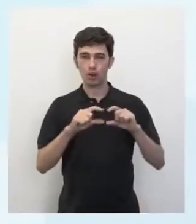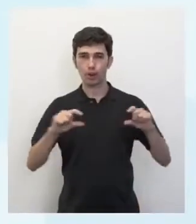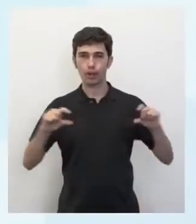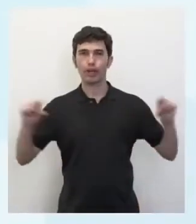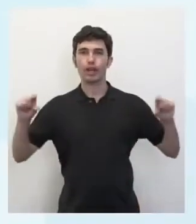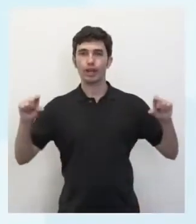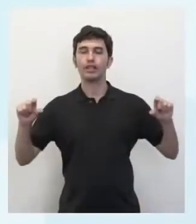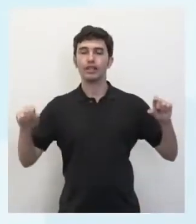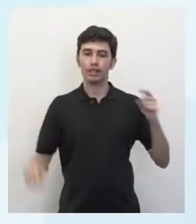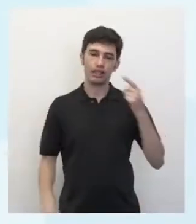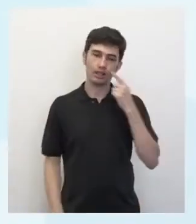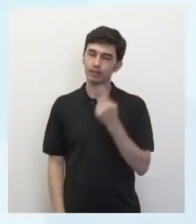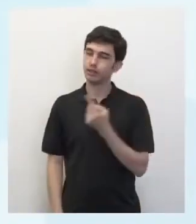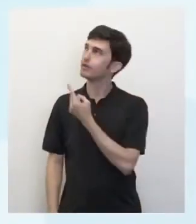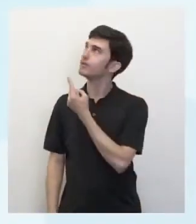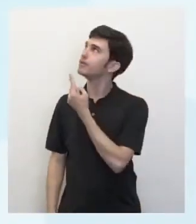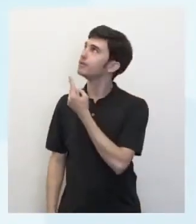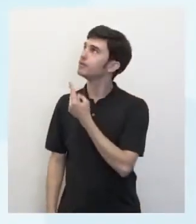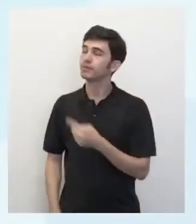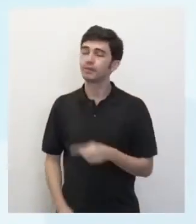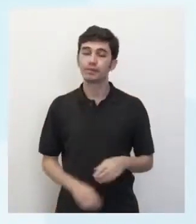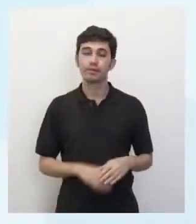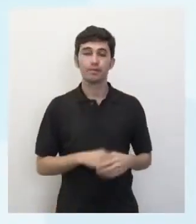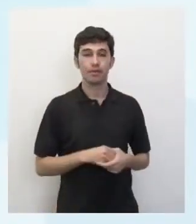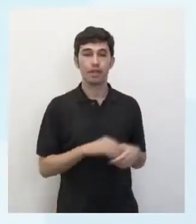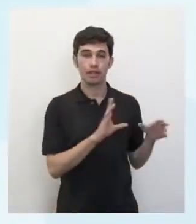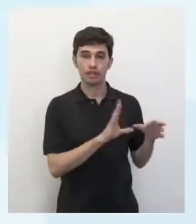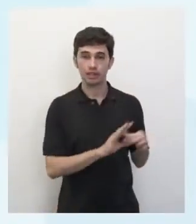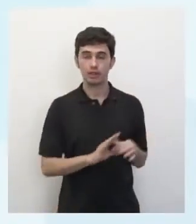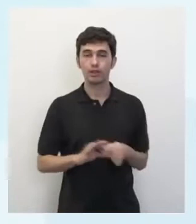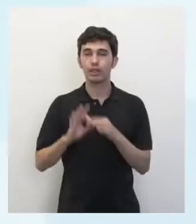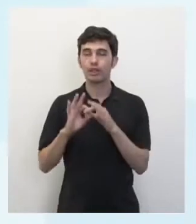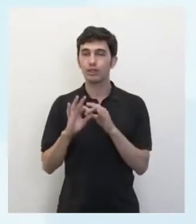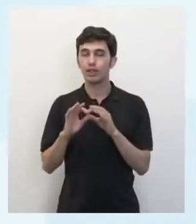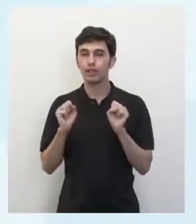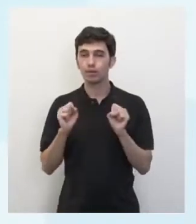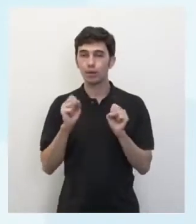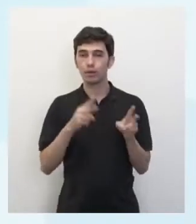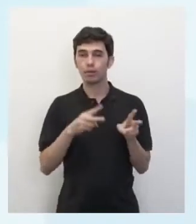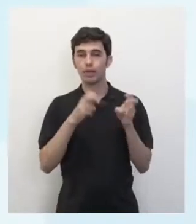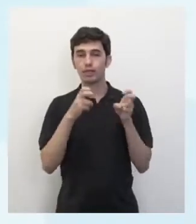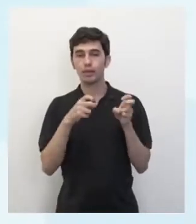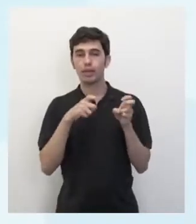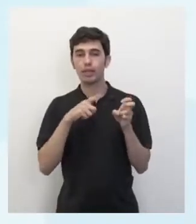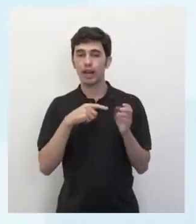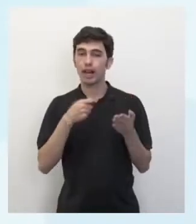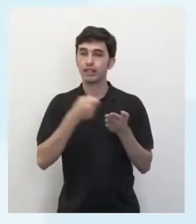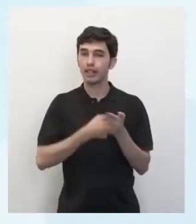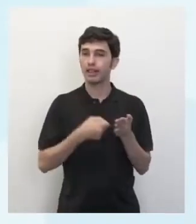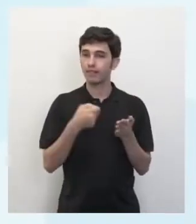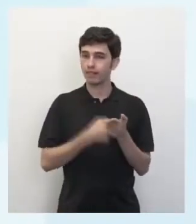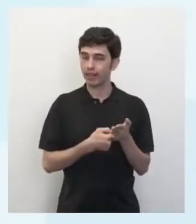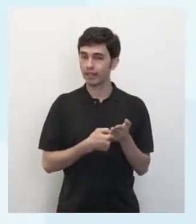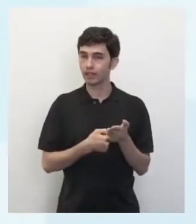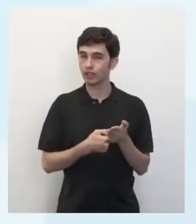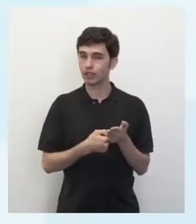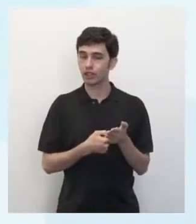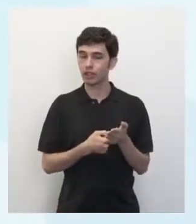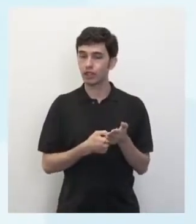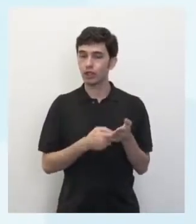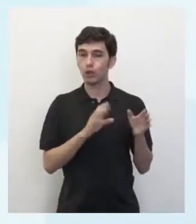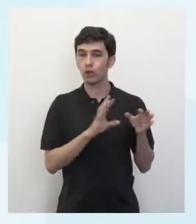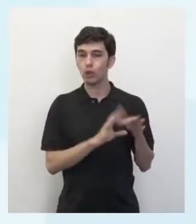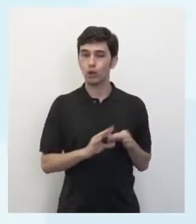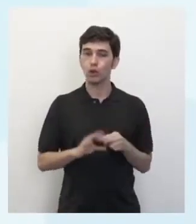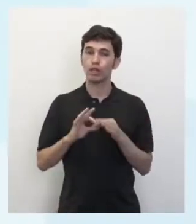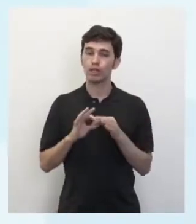ainda algumas questões aí. Então, nesse contexto, nós podemos ver que ela defende no contexto que fala